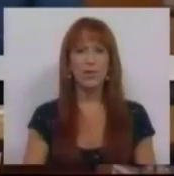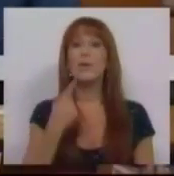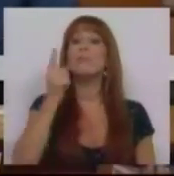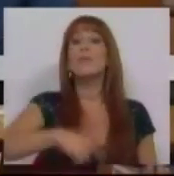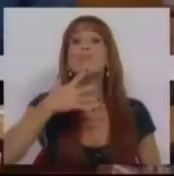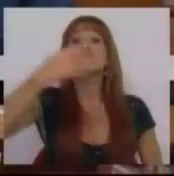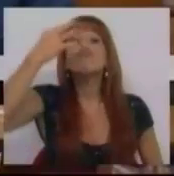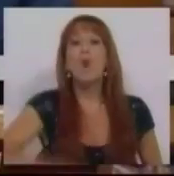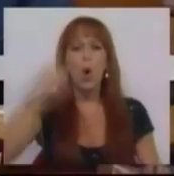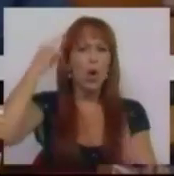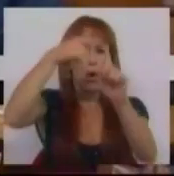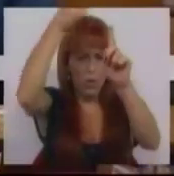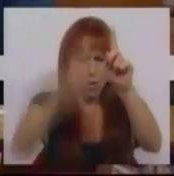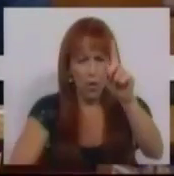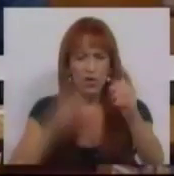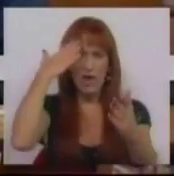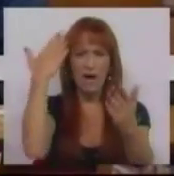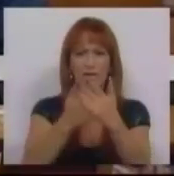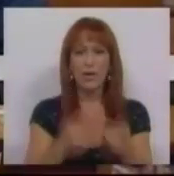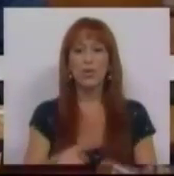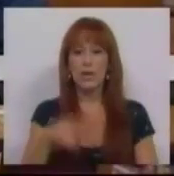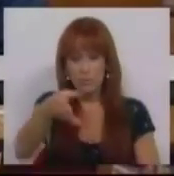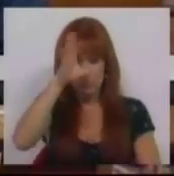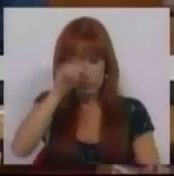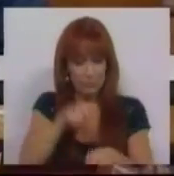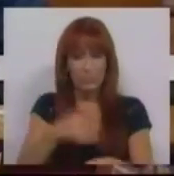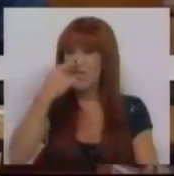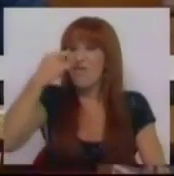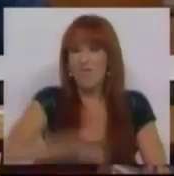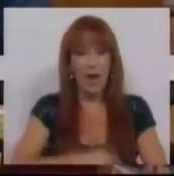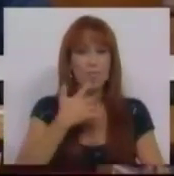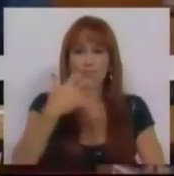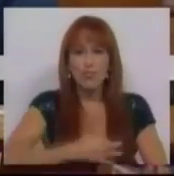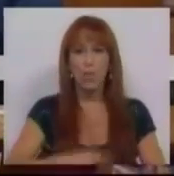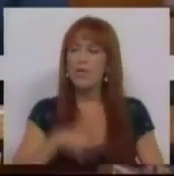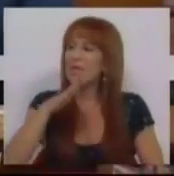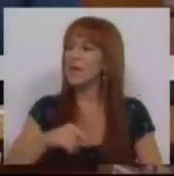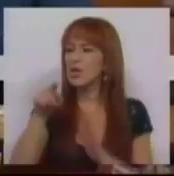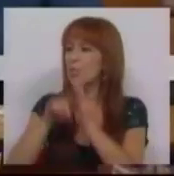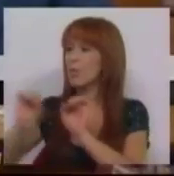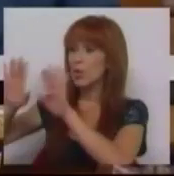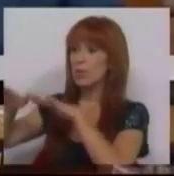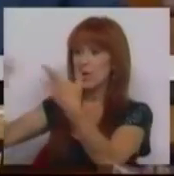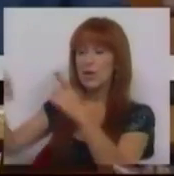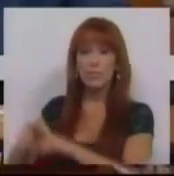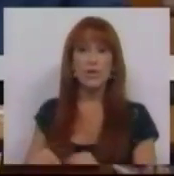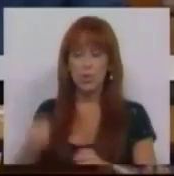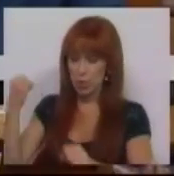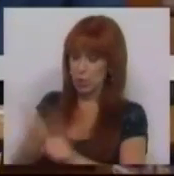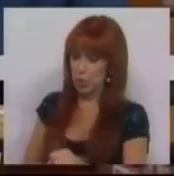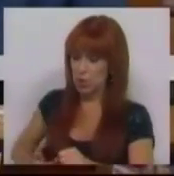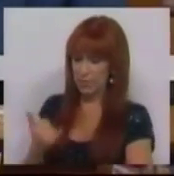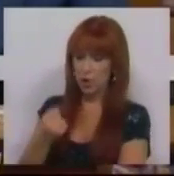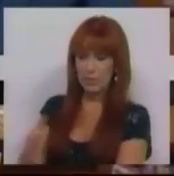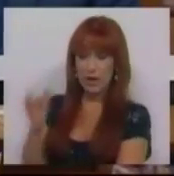repito, todas as metas previstas pelo Executivo falharam. Dizia o memorando original que o desemprego